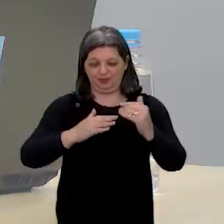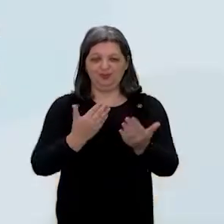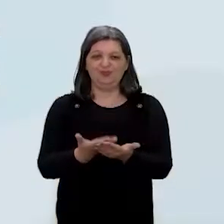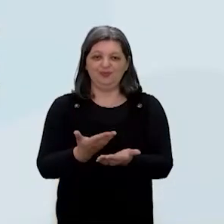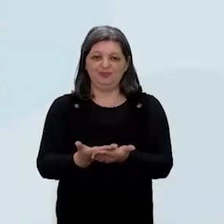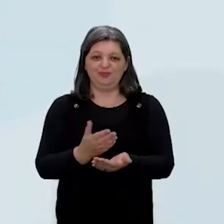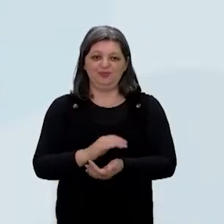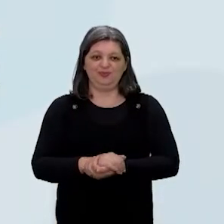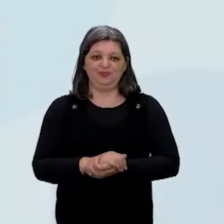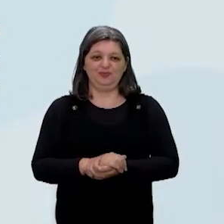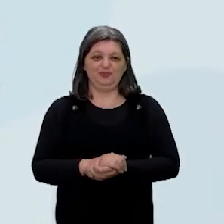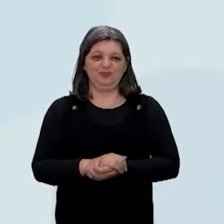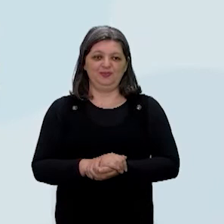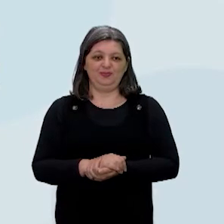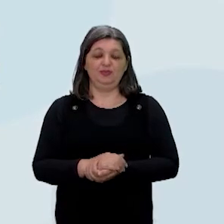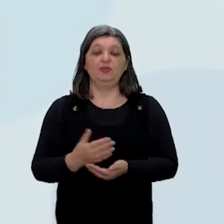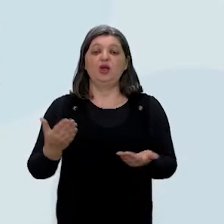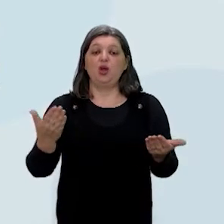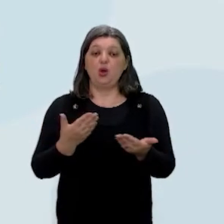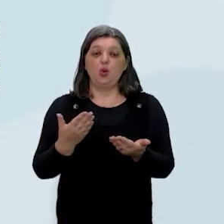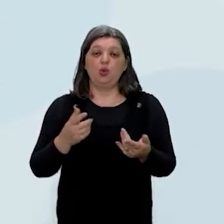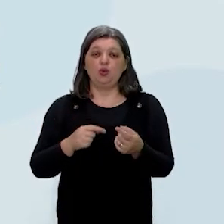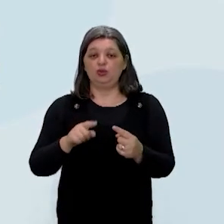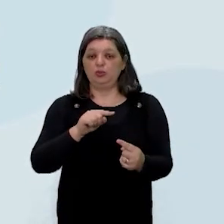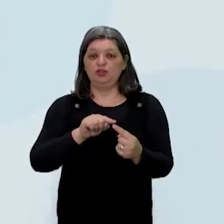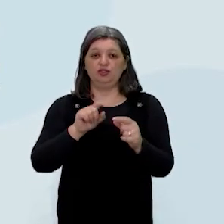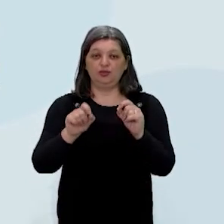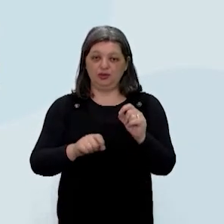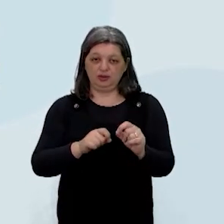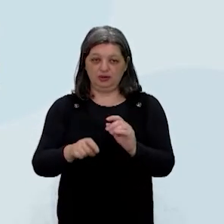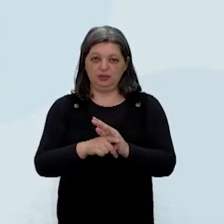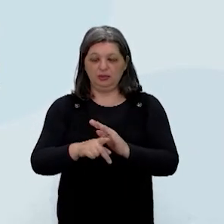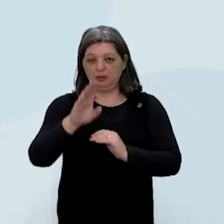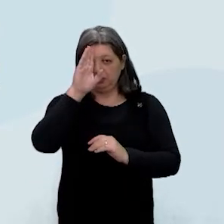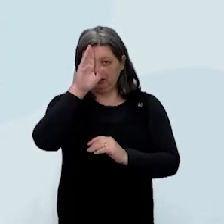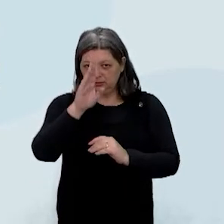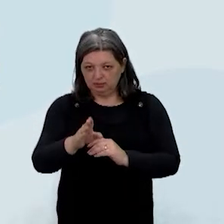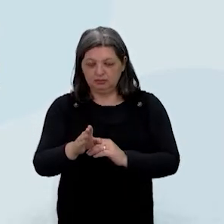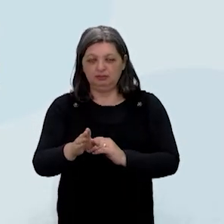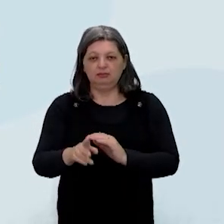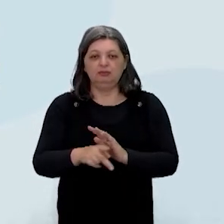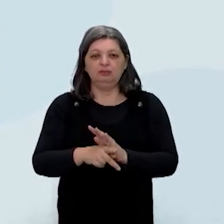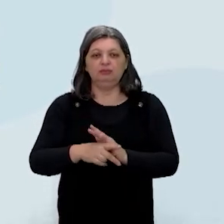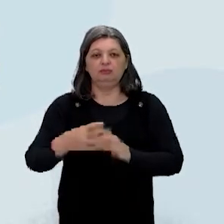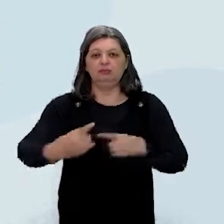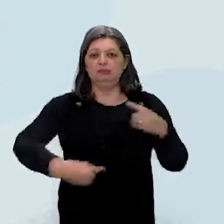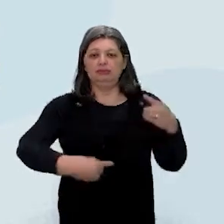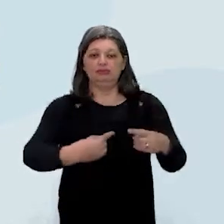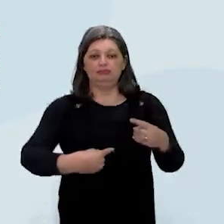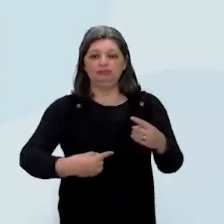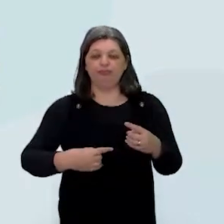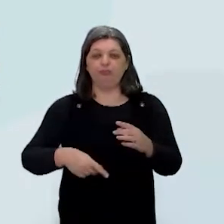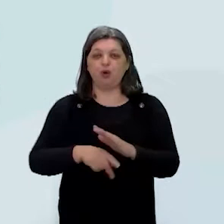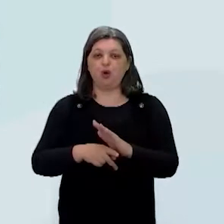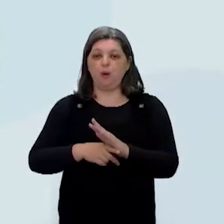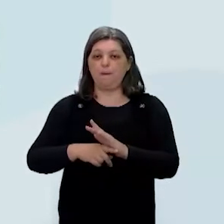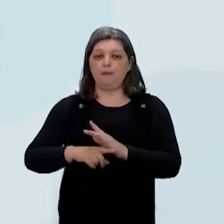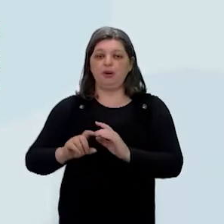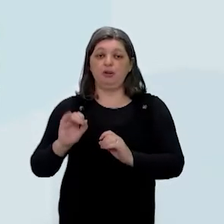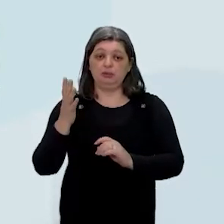aula? Hoje o nosso objetivo é retomar os principais eventos políticos que contextualizaram